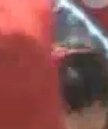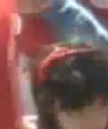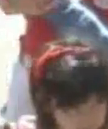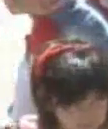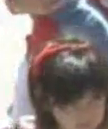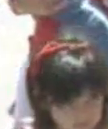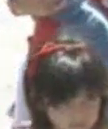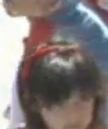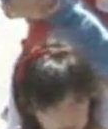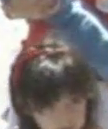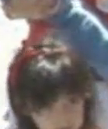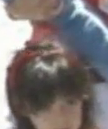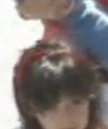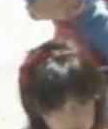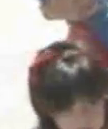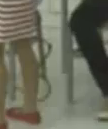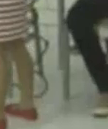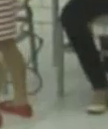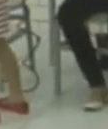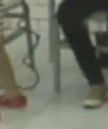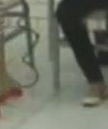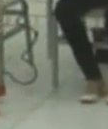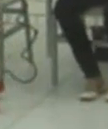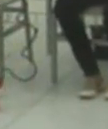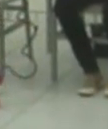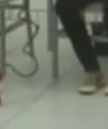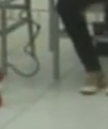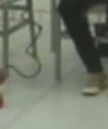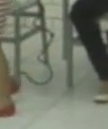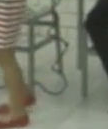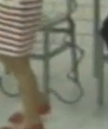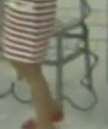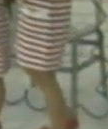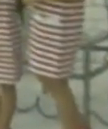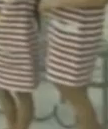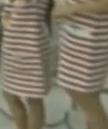42,04% dos votos válidos, o que representa um total de